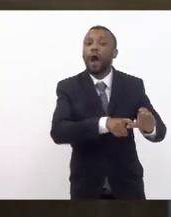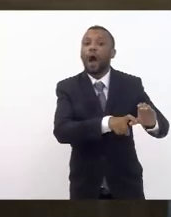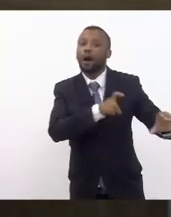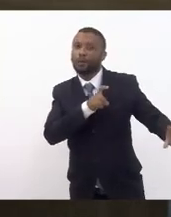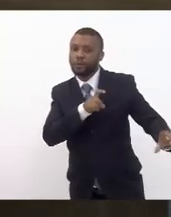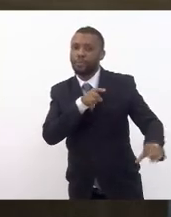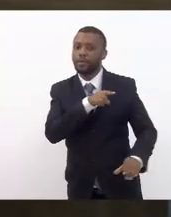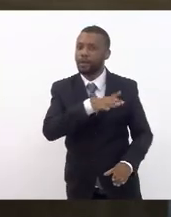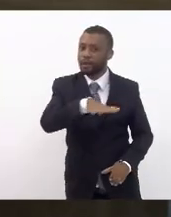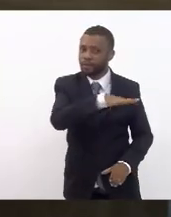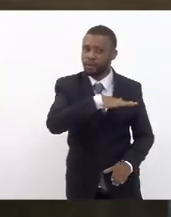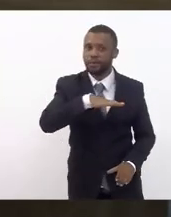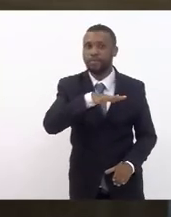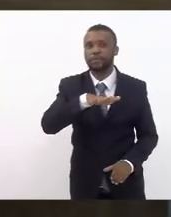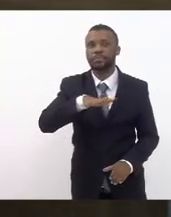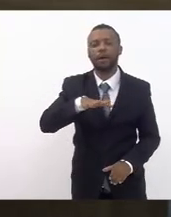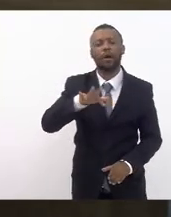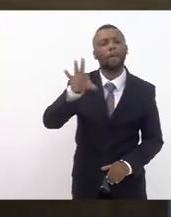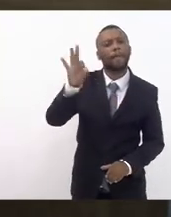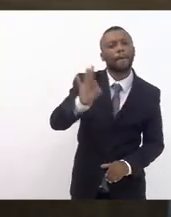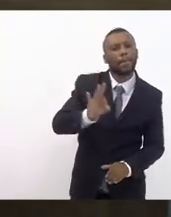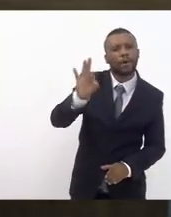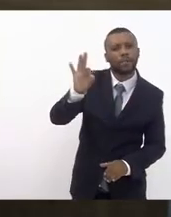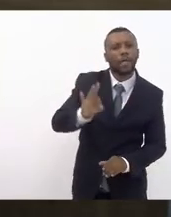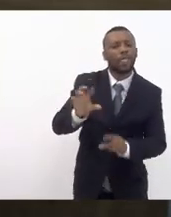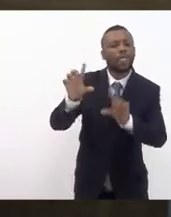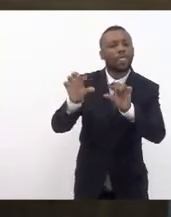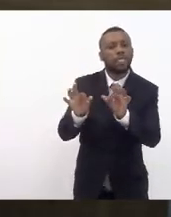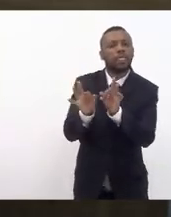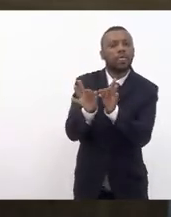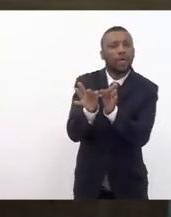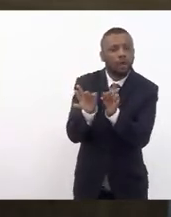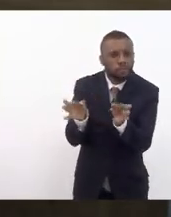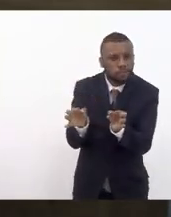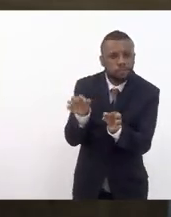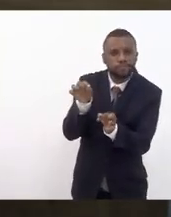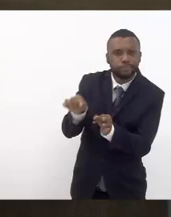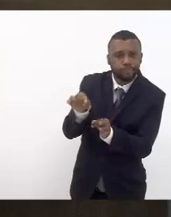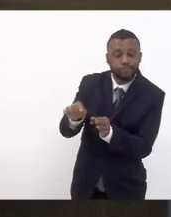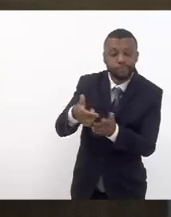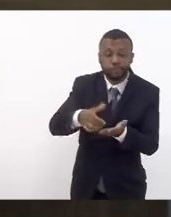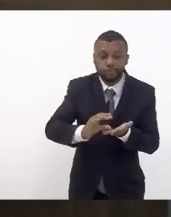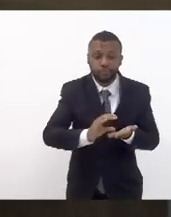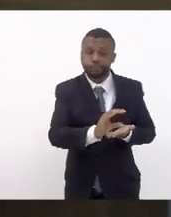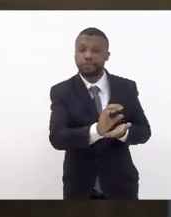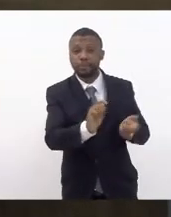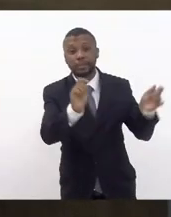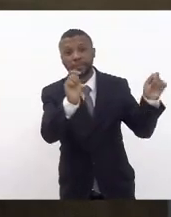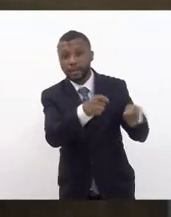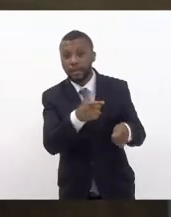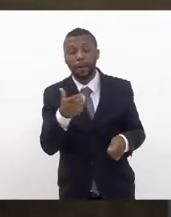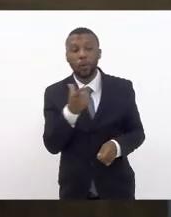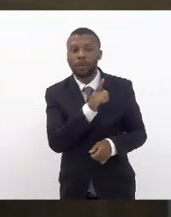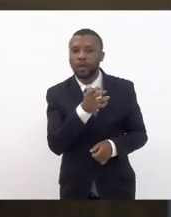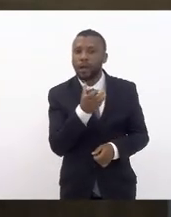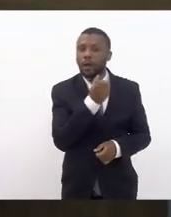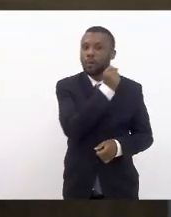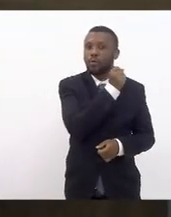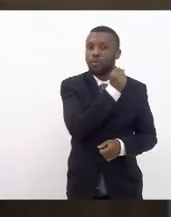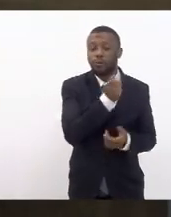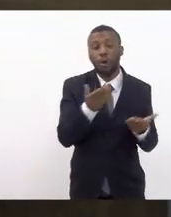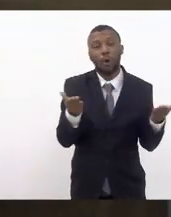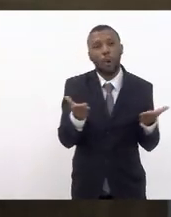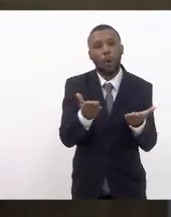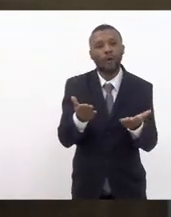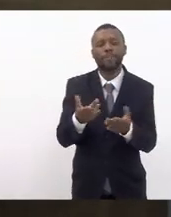autônoma com uma parcela ínfima e irrisória do orçamento do Estado do Rio de Janeiro. O que se fez hoje foi uma